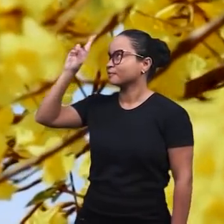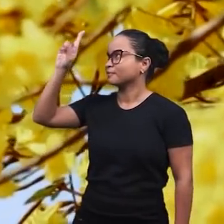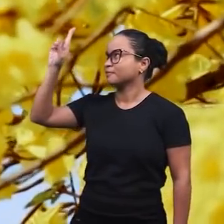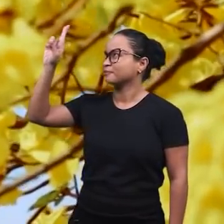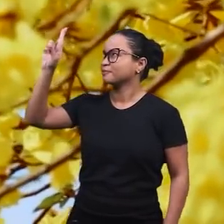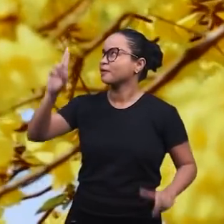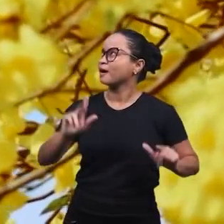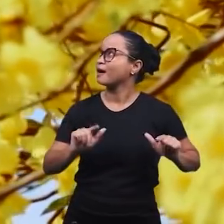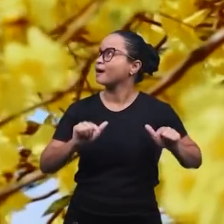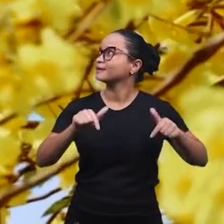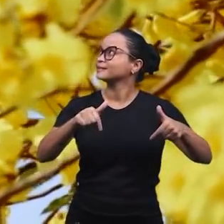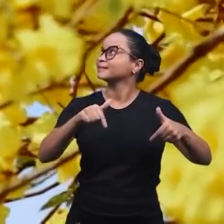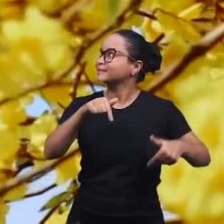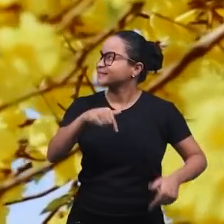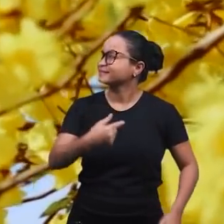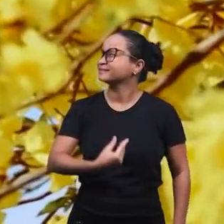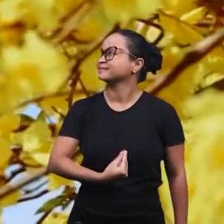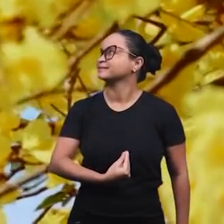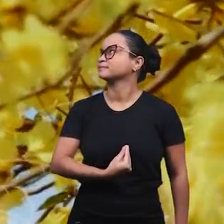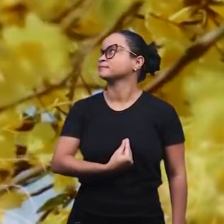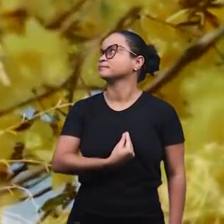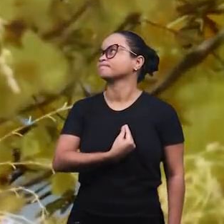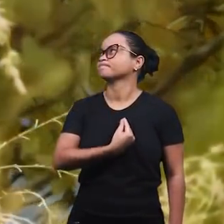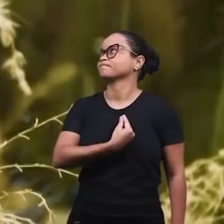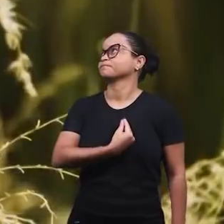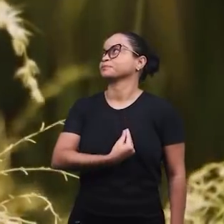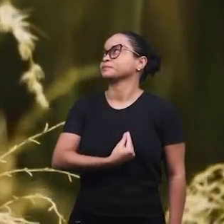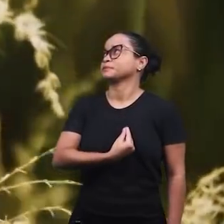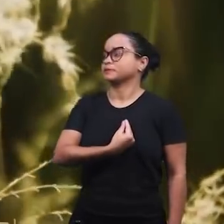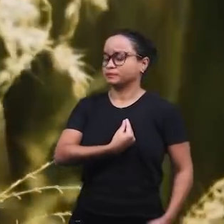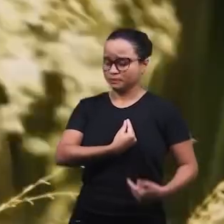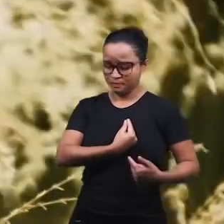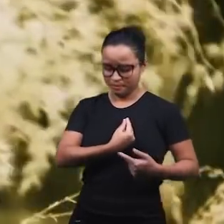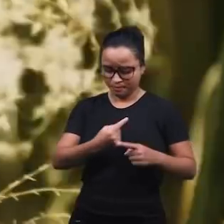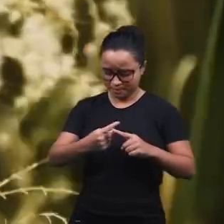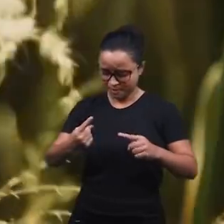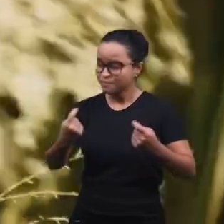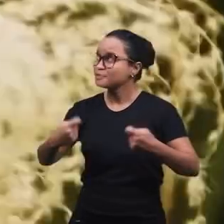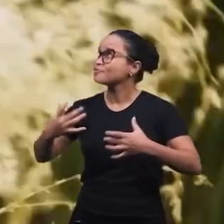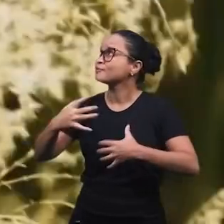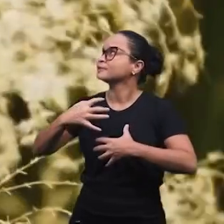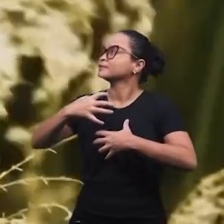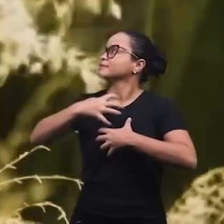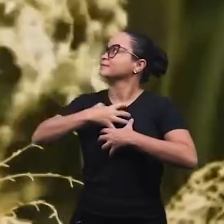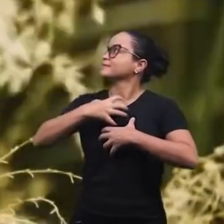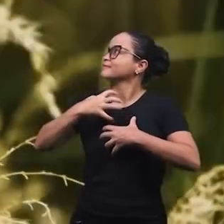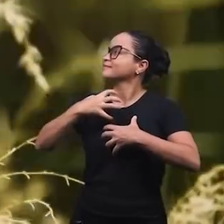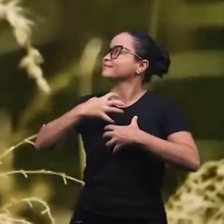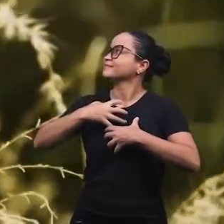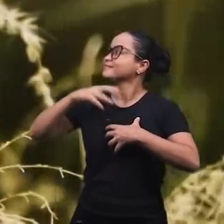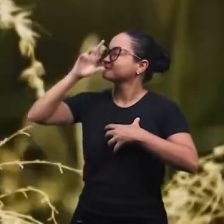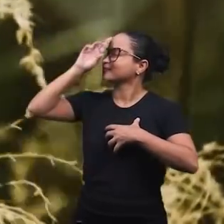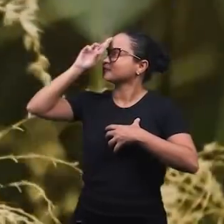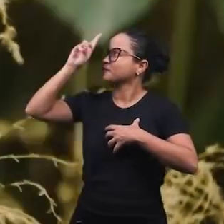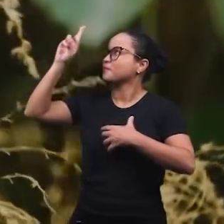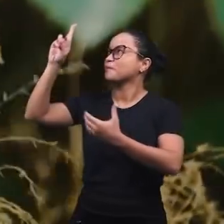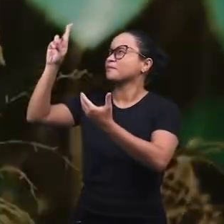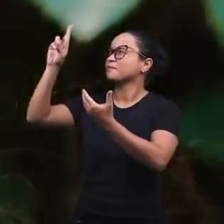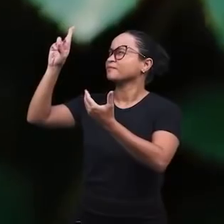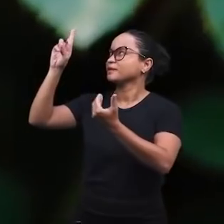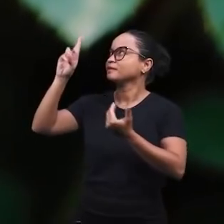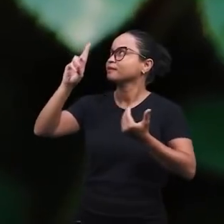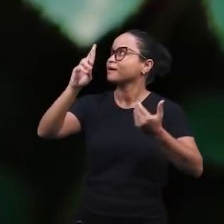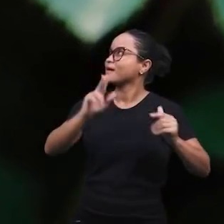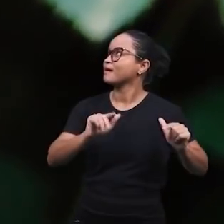Sei que estás aqui, e isto quero eu sentir.